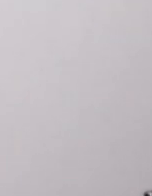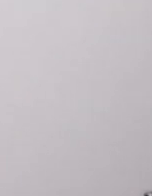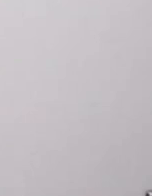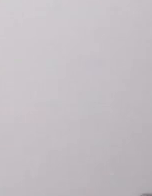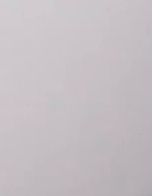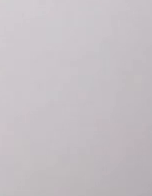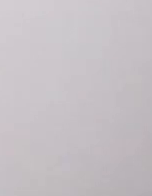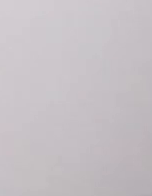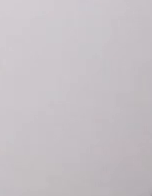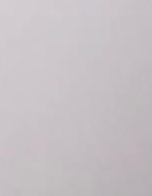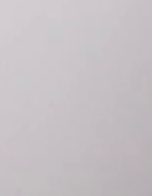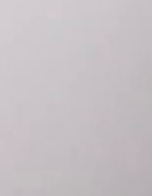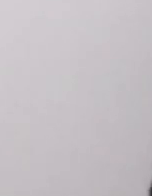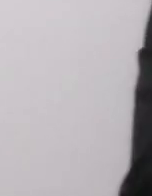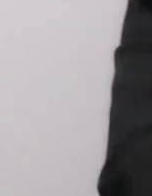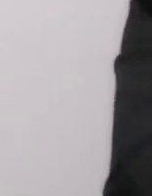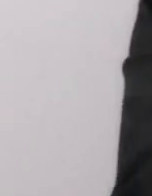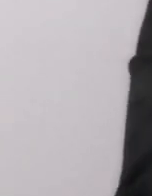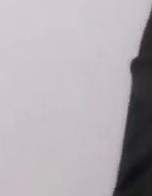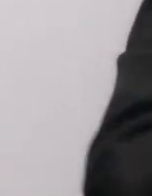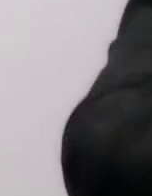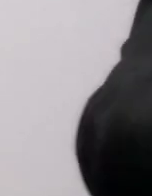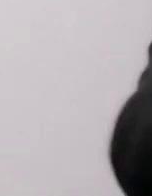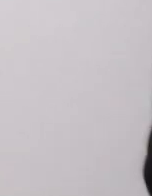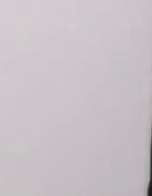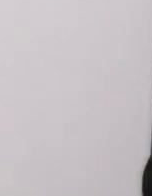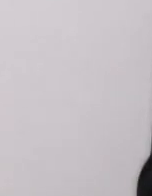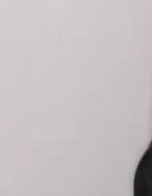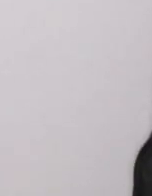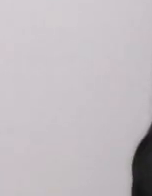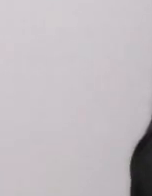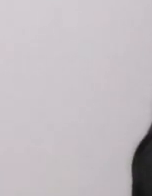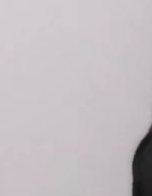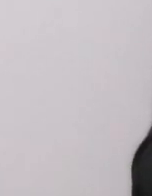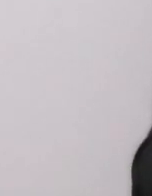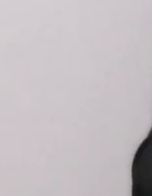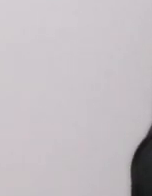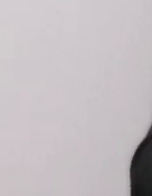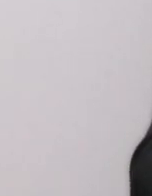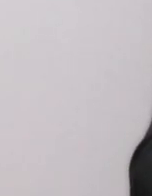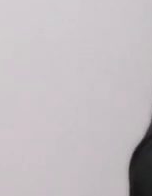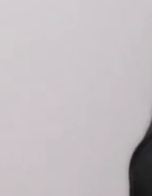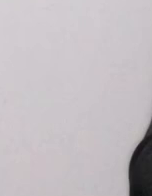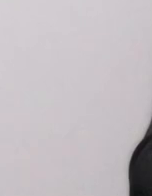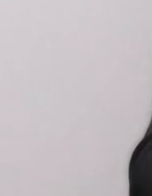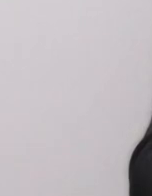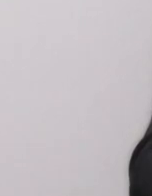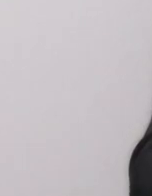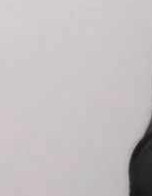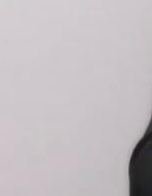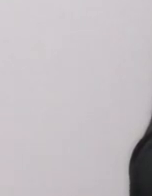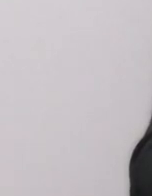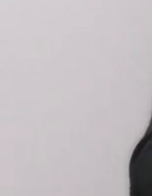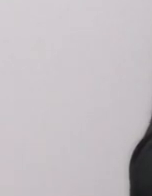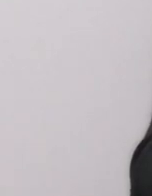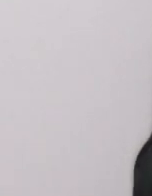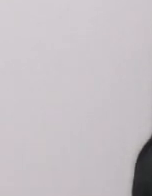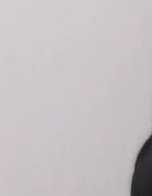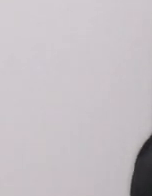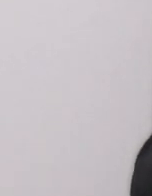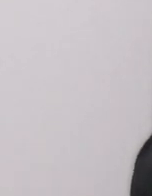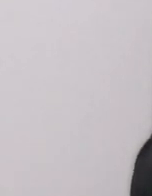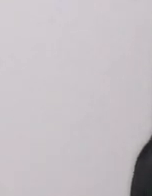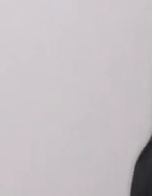possa ter na alerj essa discussão sendo avançada e concluída eu acho que nós já temos elementos suficientes para